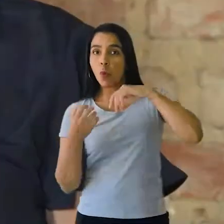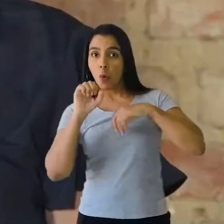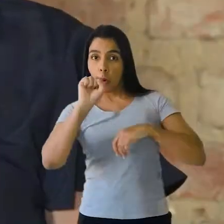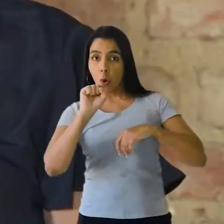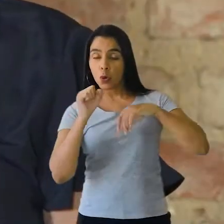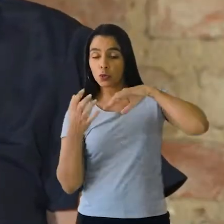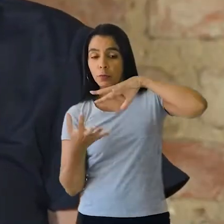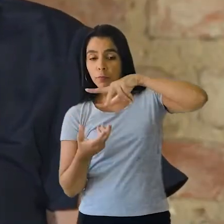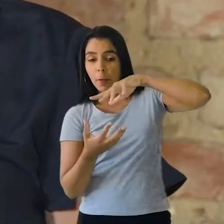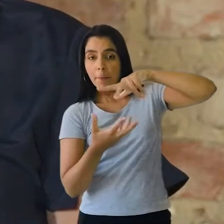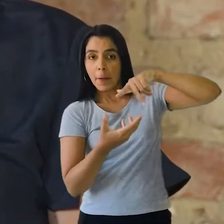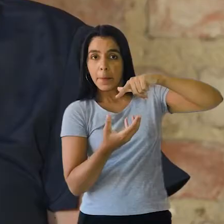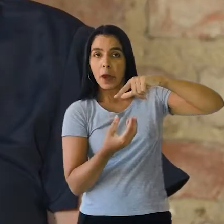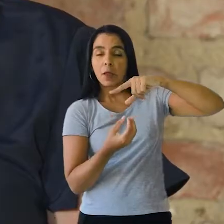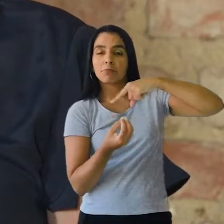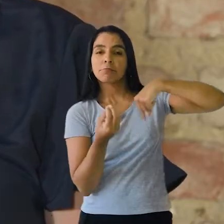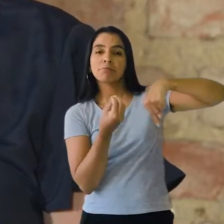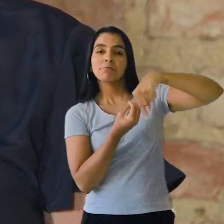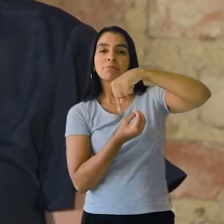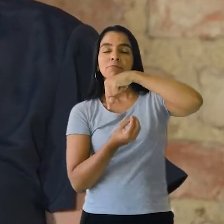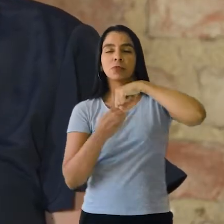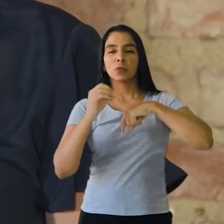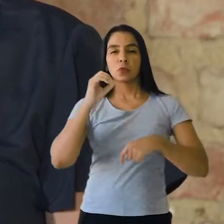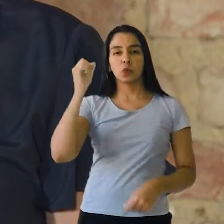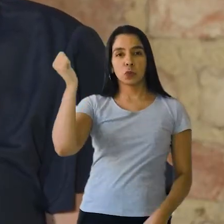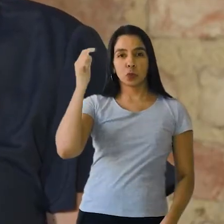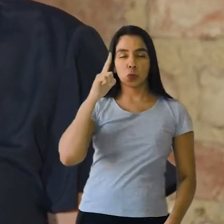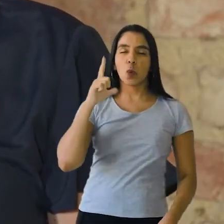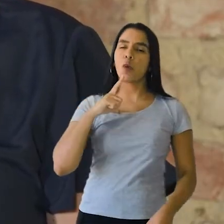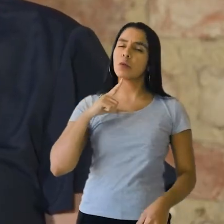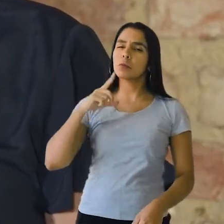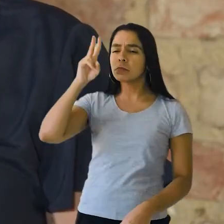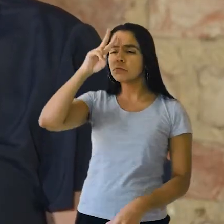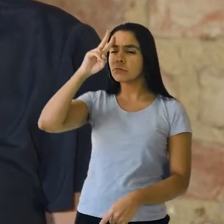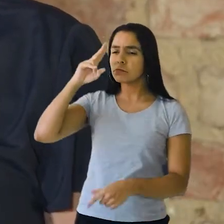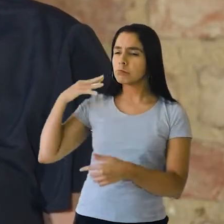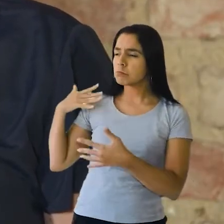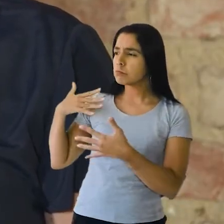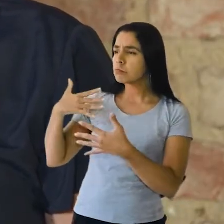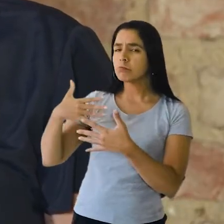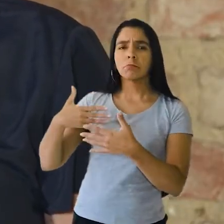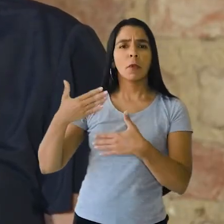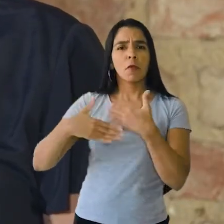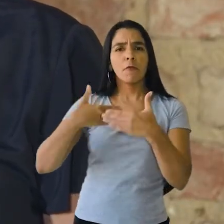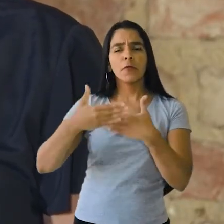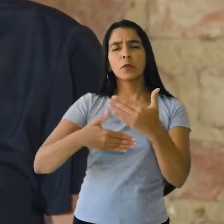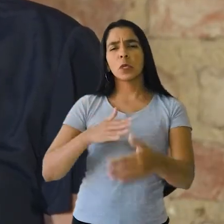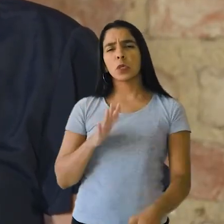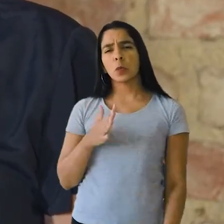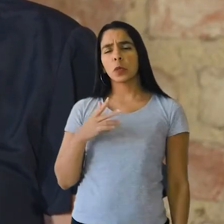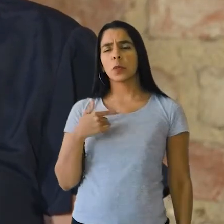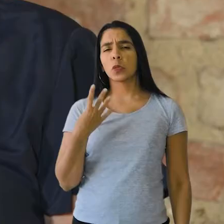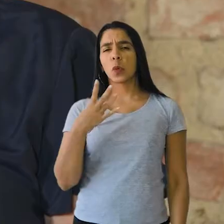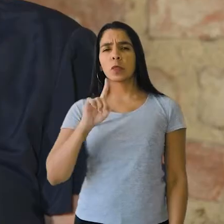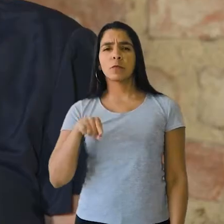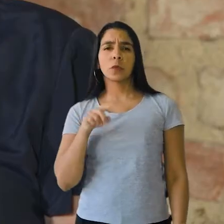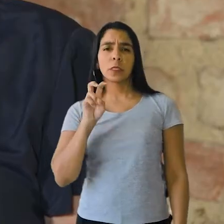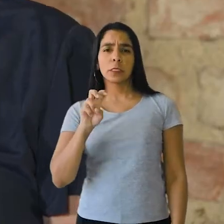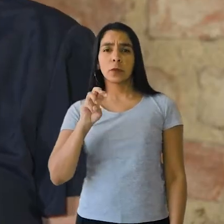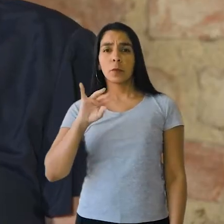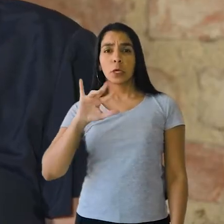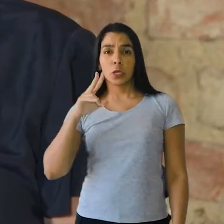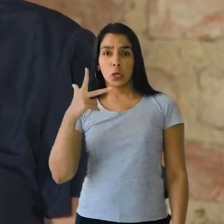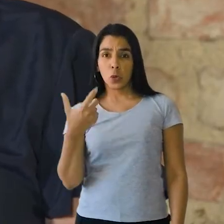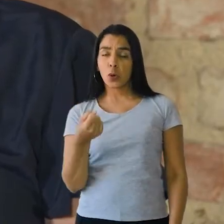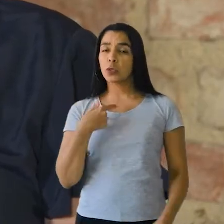A Terra é um dos 8 planetas que orbitam em torno do Sol e que, ao longo da sua história evolutiva,